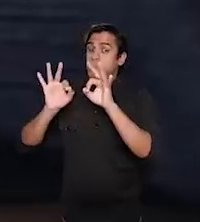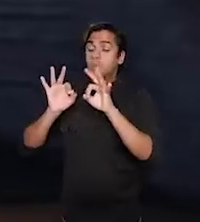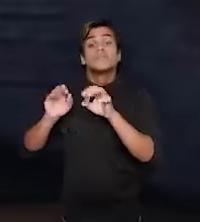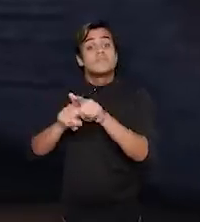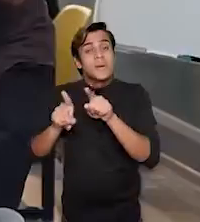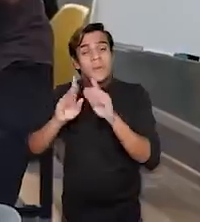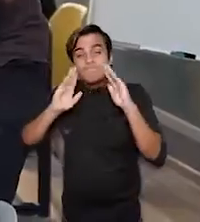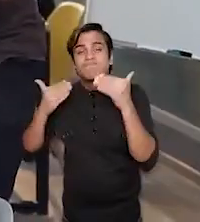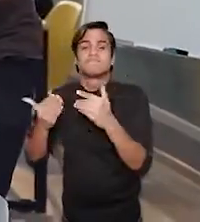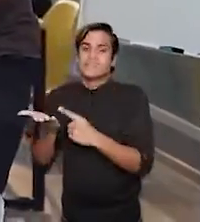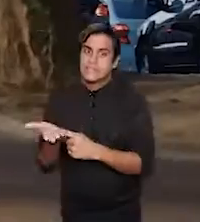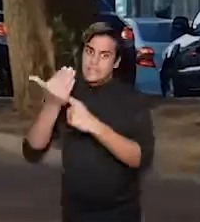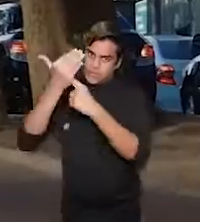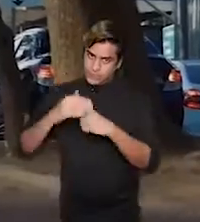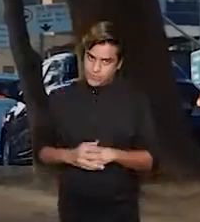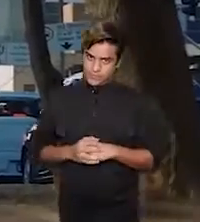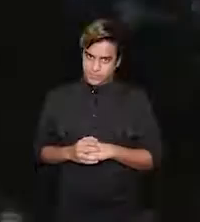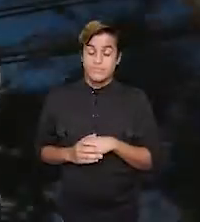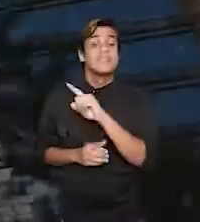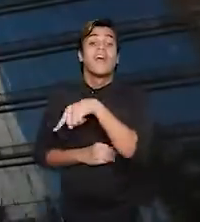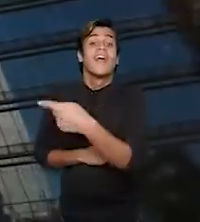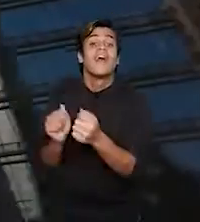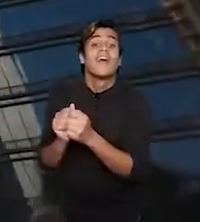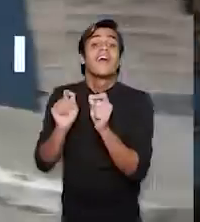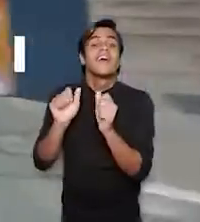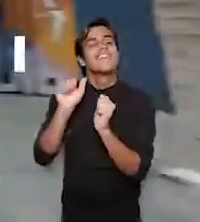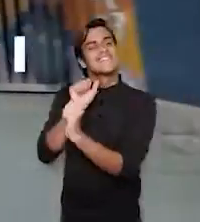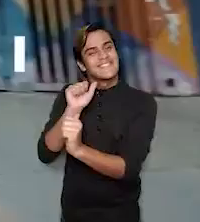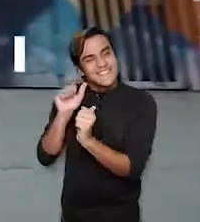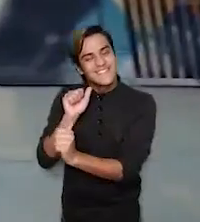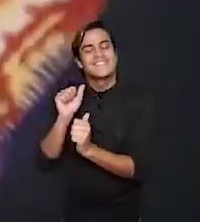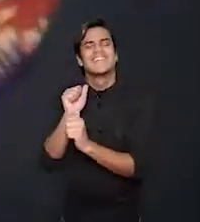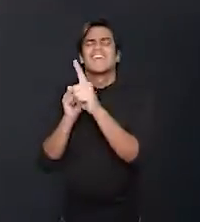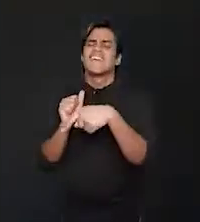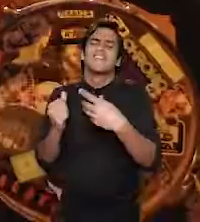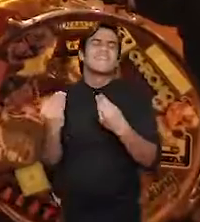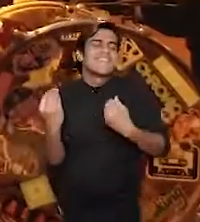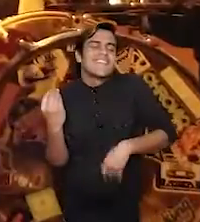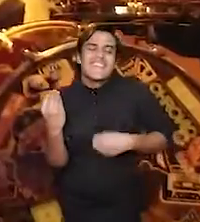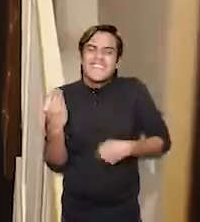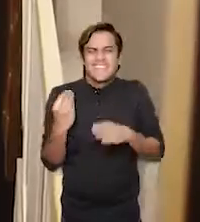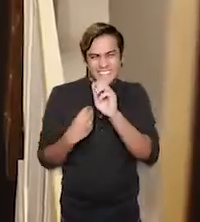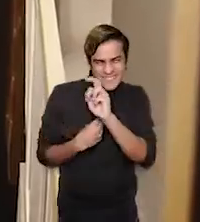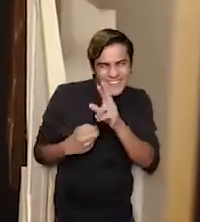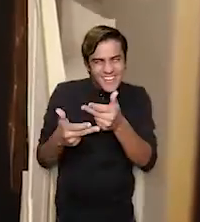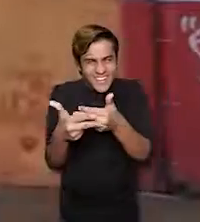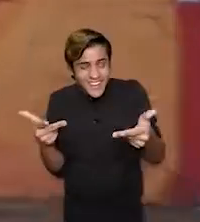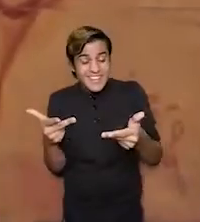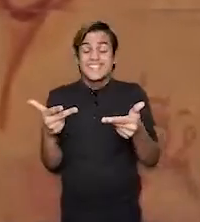cidade e um hub de tecnologia. Também aqui está a Vila Madalena, bairro mais boêmio da cidade.